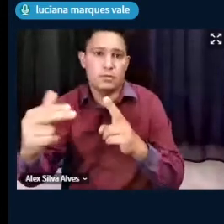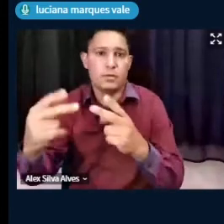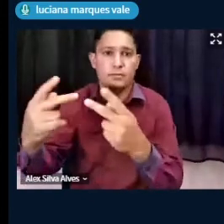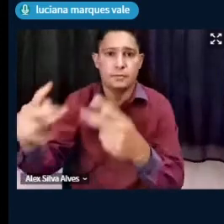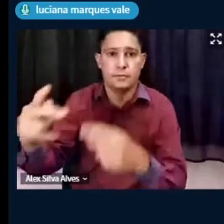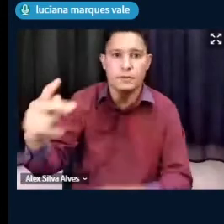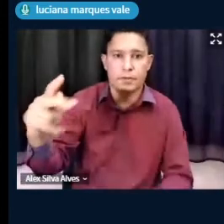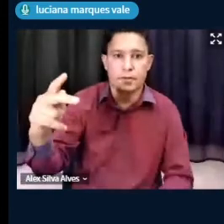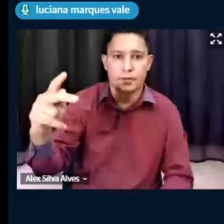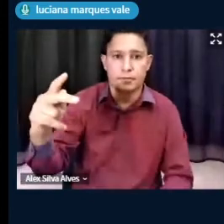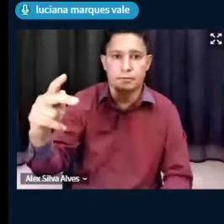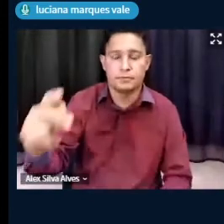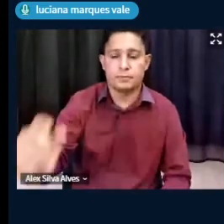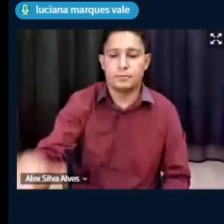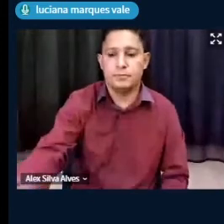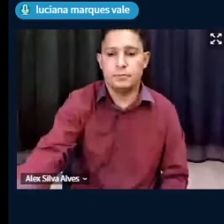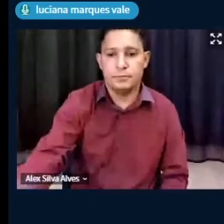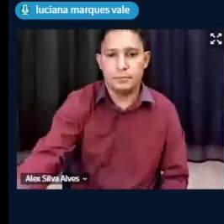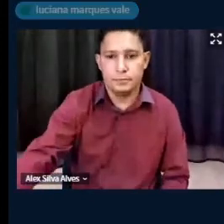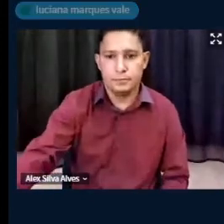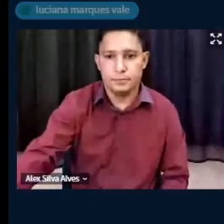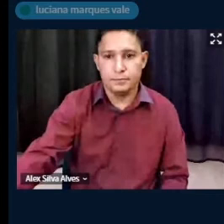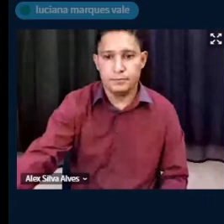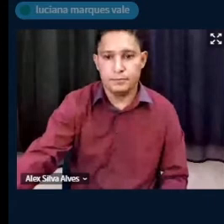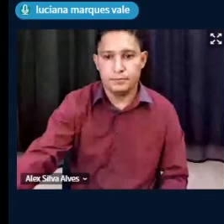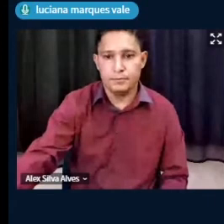Línguas Clássicas da Universidade de Brasília.